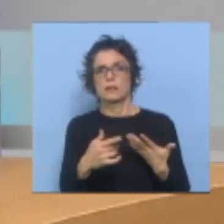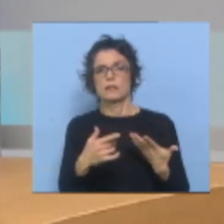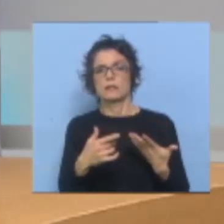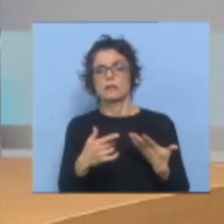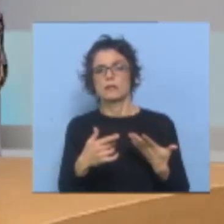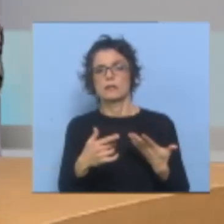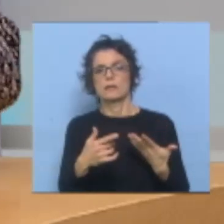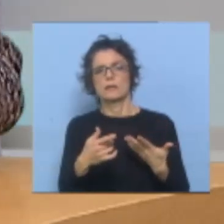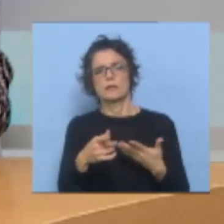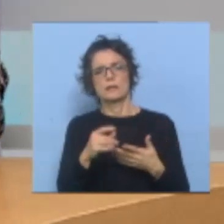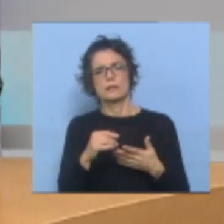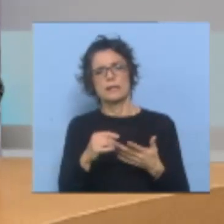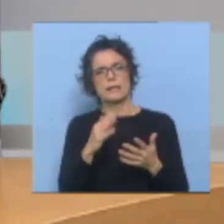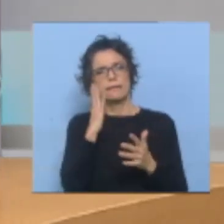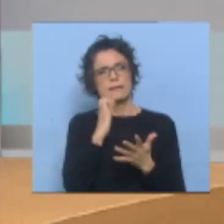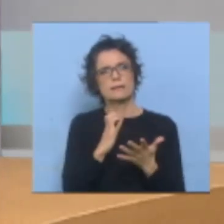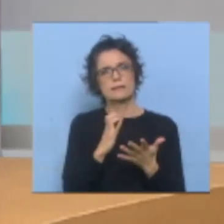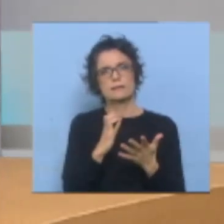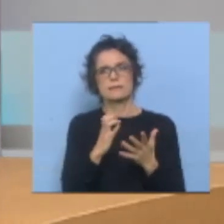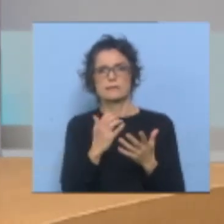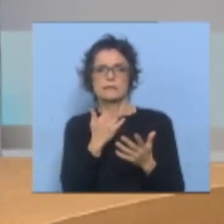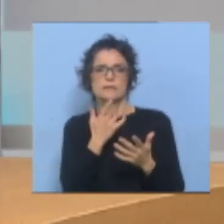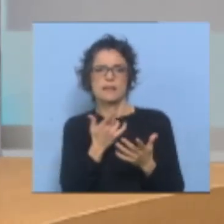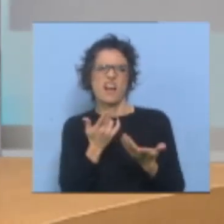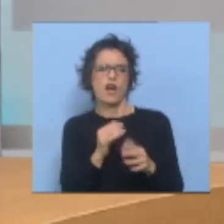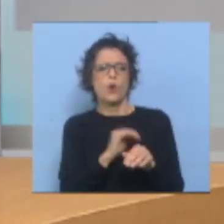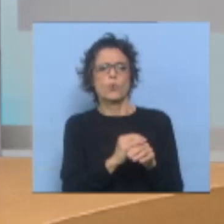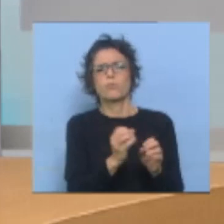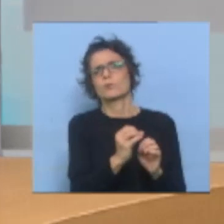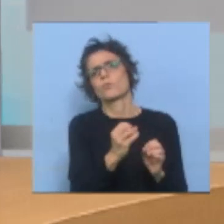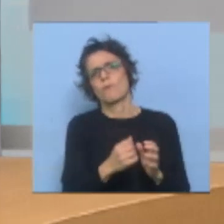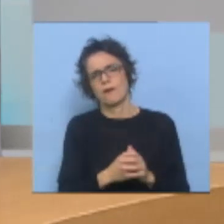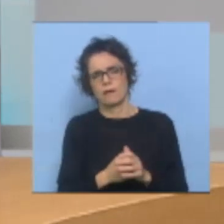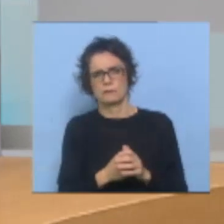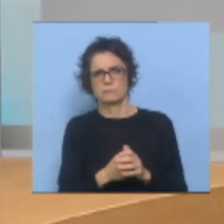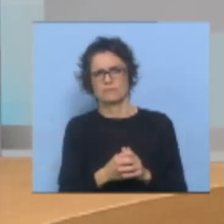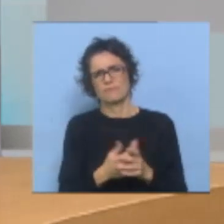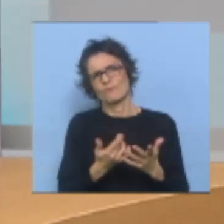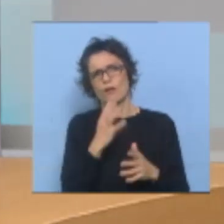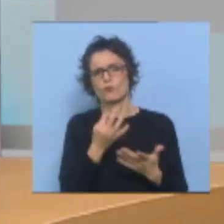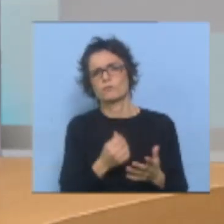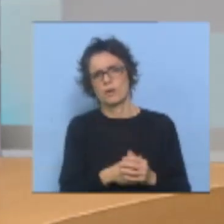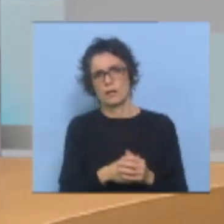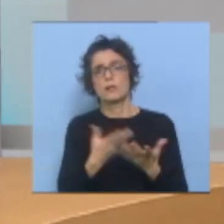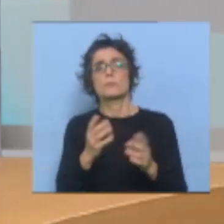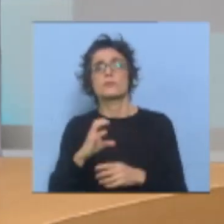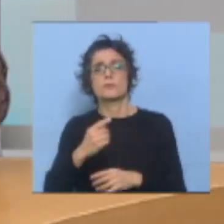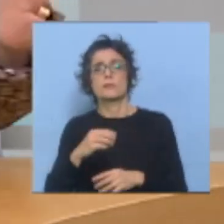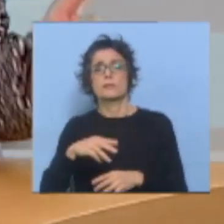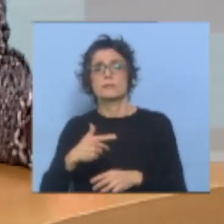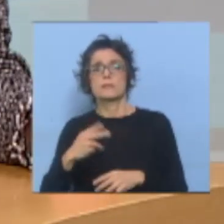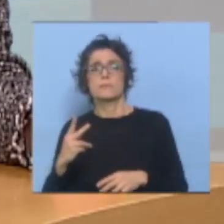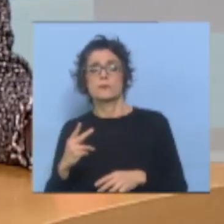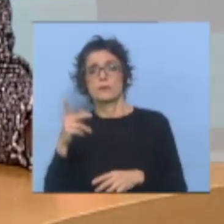de desculpabilização da sociedade. Nós assistimos na CMTV, por exemplo, em relação aos comentários de futebol,